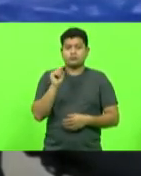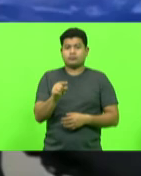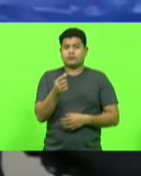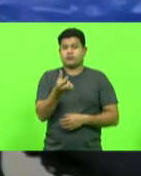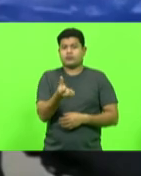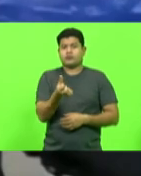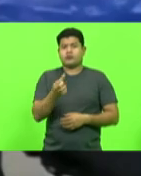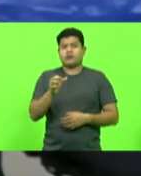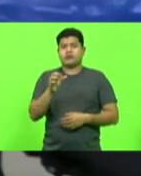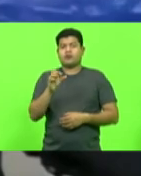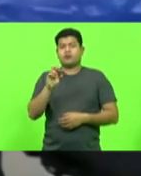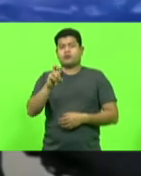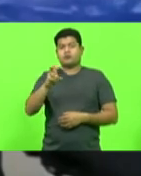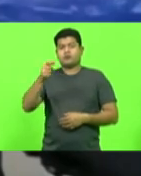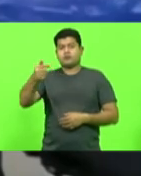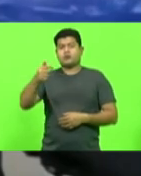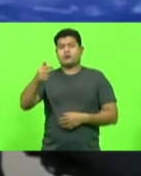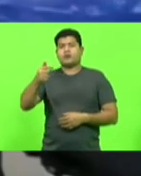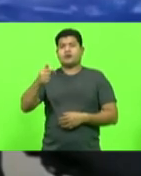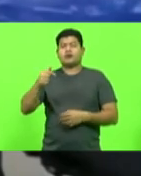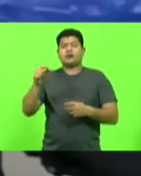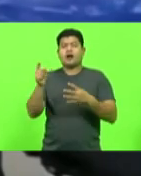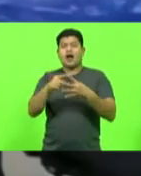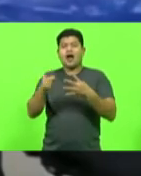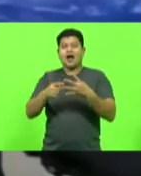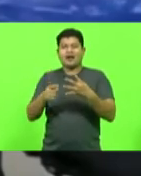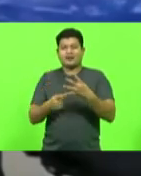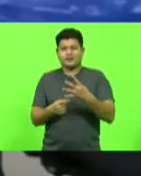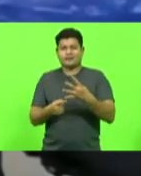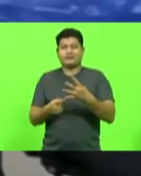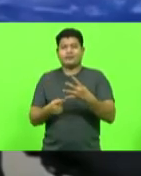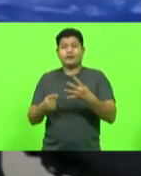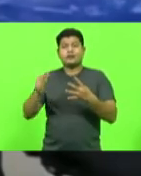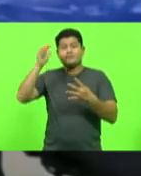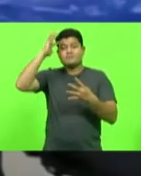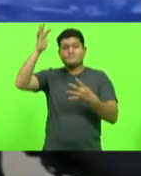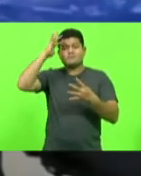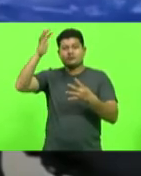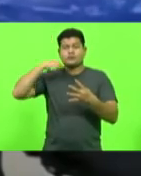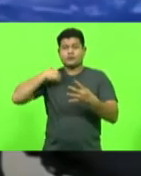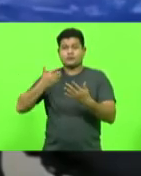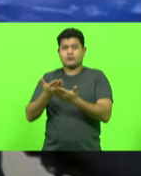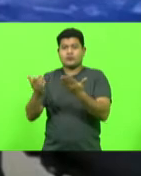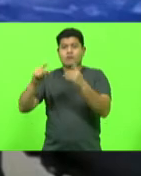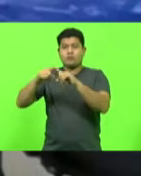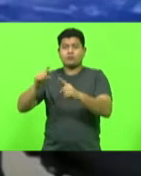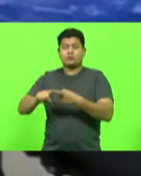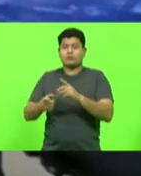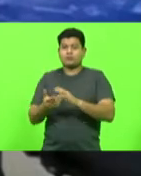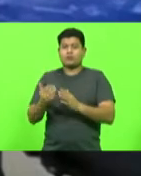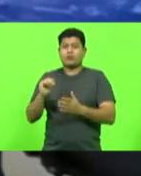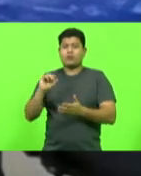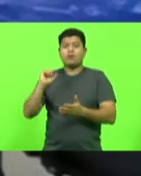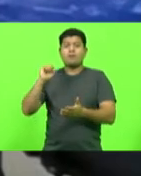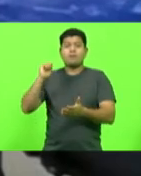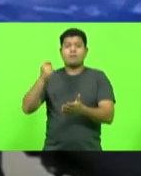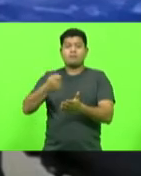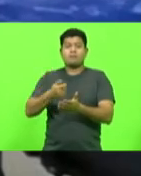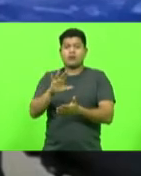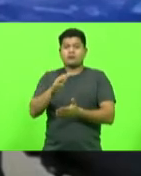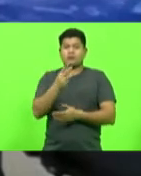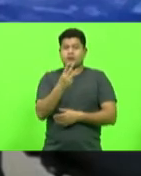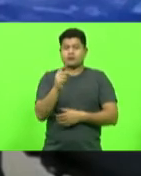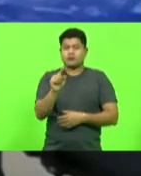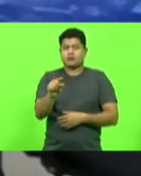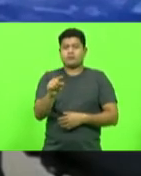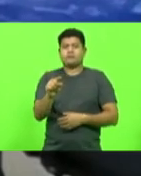R$2.657 por mês, por nível de proteção. Então, vocês imaginam, um equipamento que custa no mínimo R$30.000 mês,